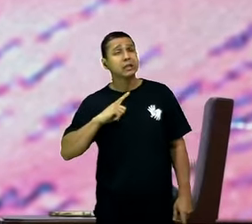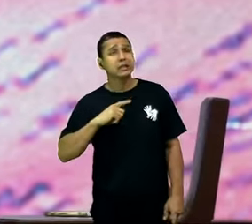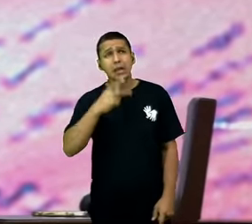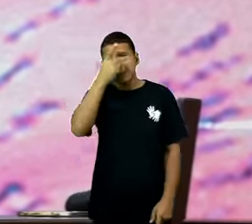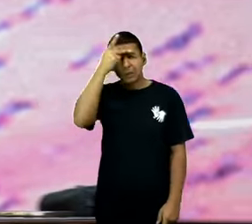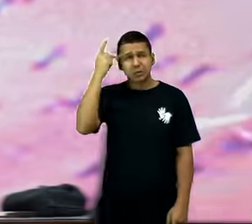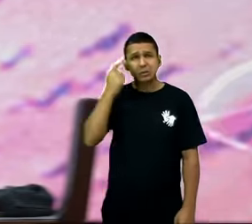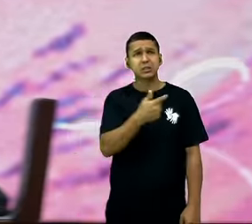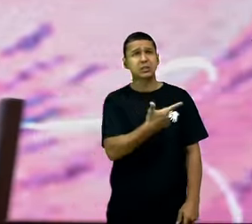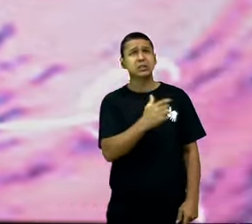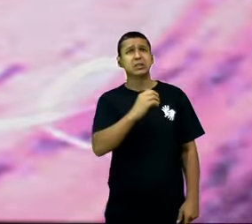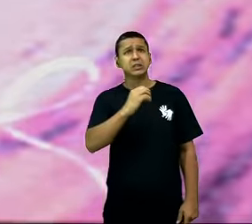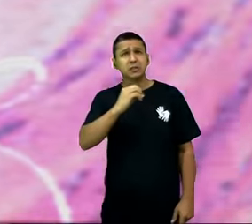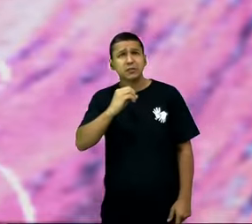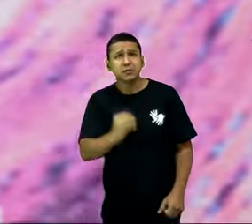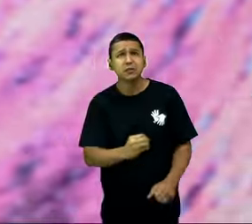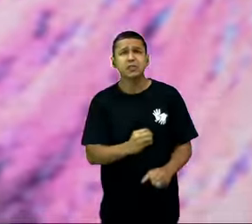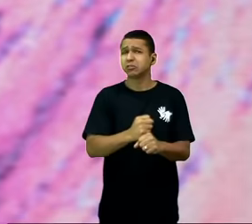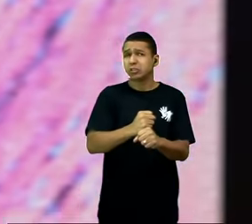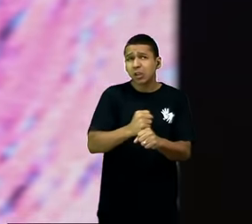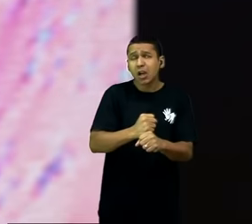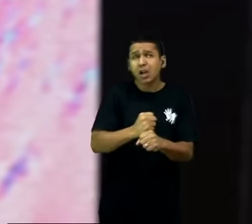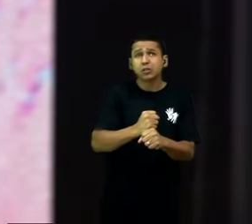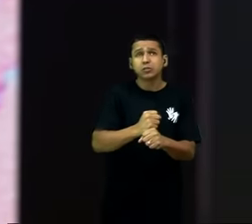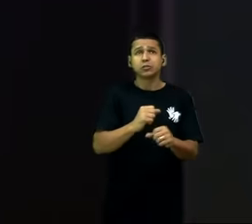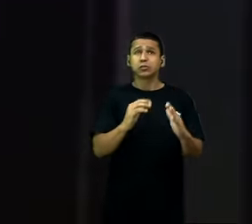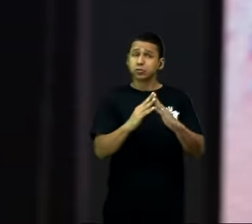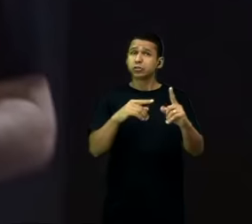até hoje bate cabeça.